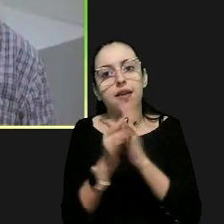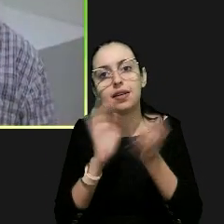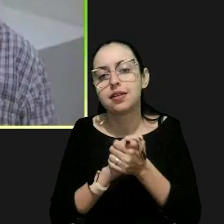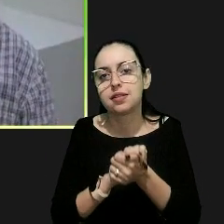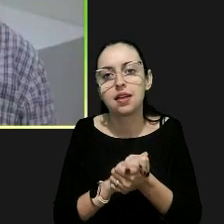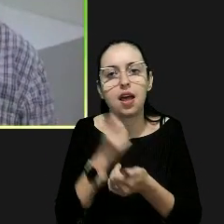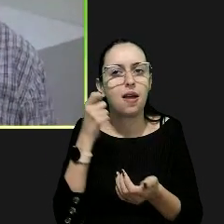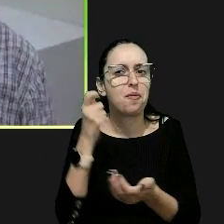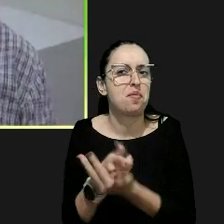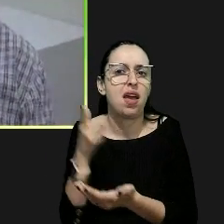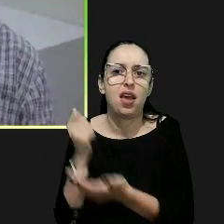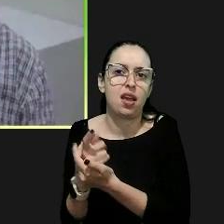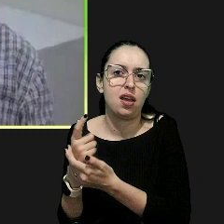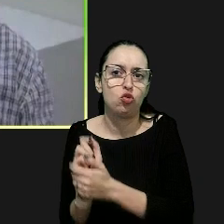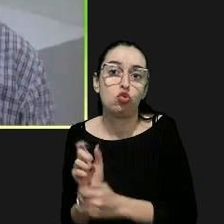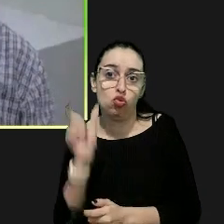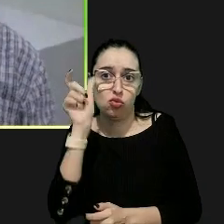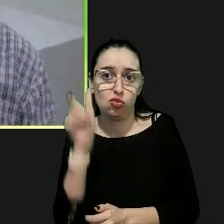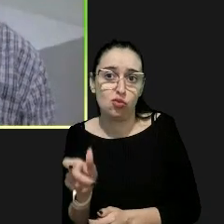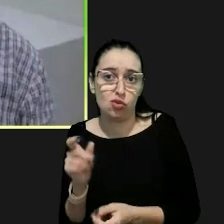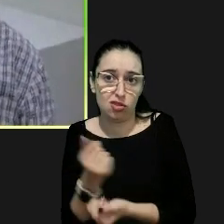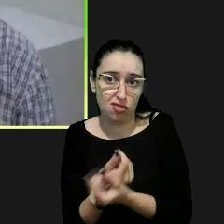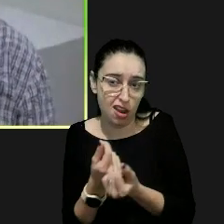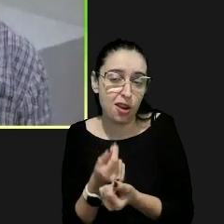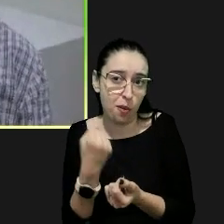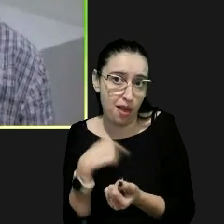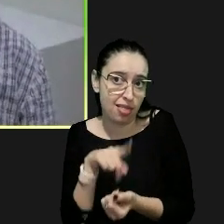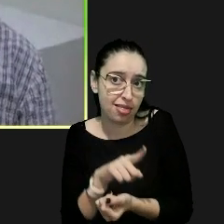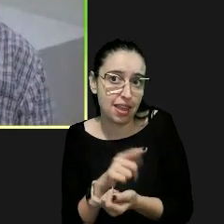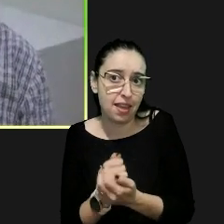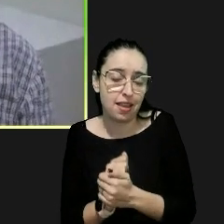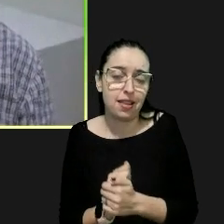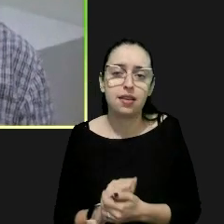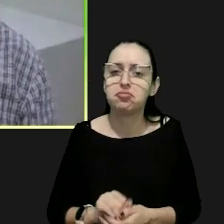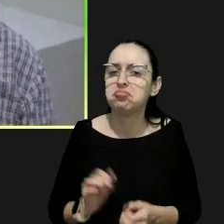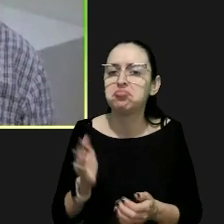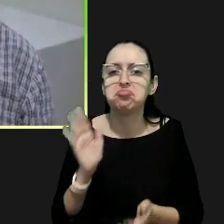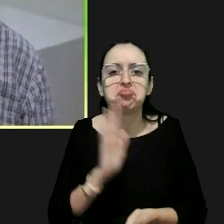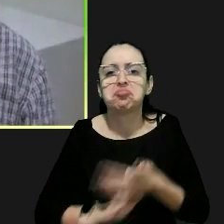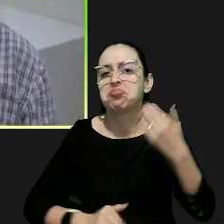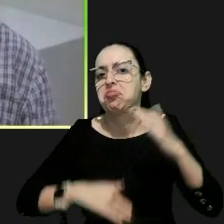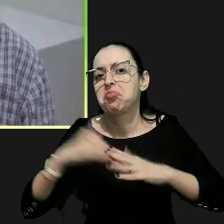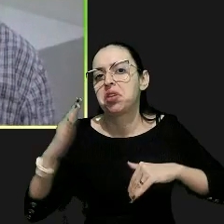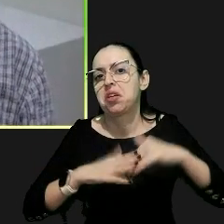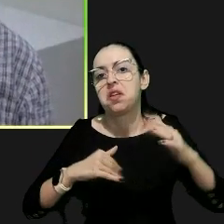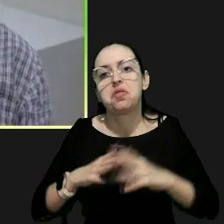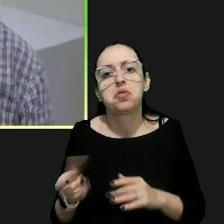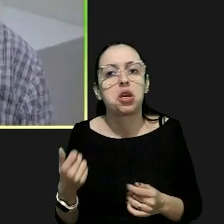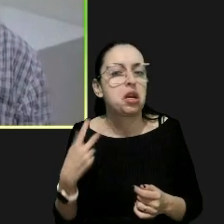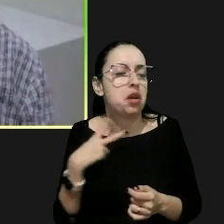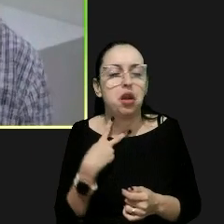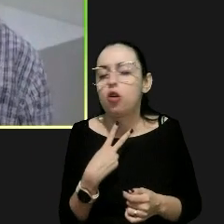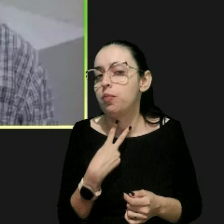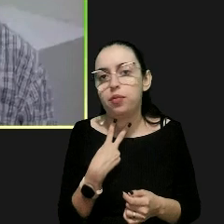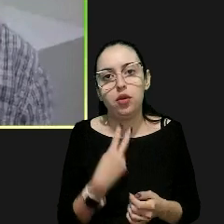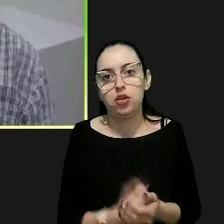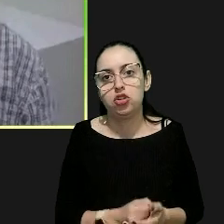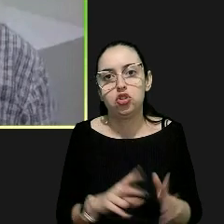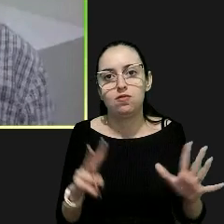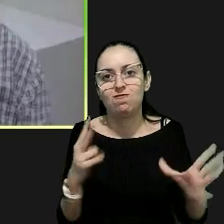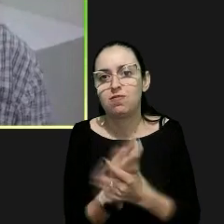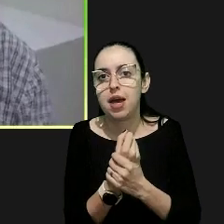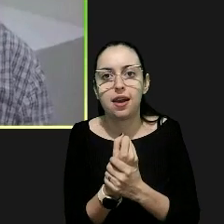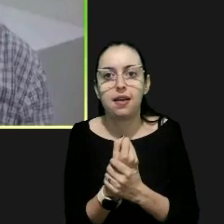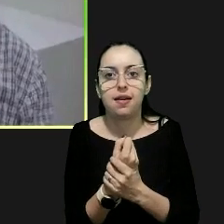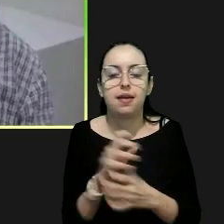casar com um cara de 42 anos e gastar o dinheiro dela, que ela ganhou com esse lógico. cara, ela vai gastar quanto ela quiser.